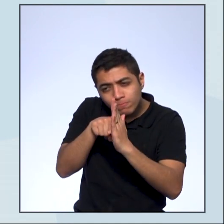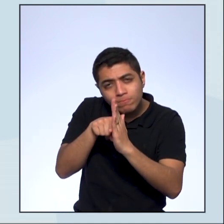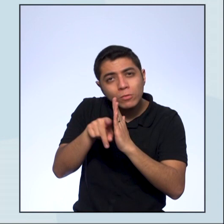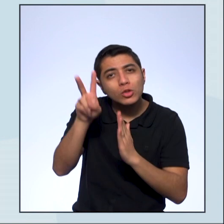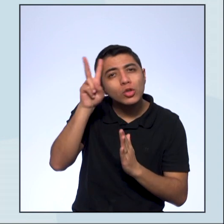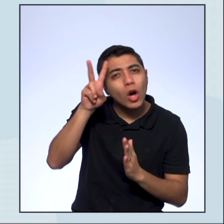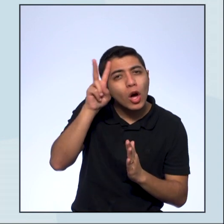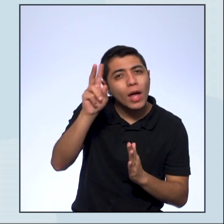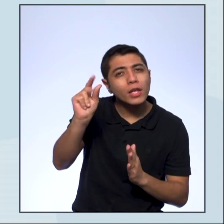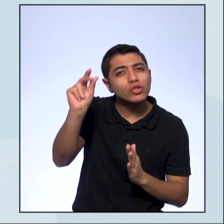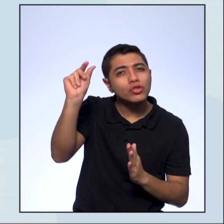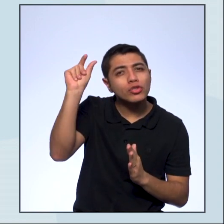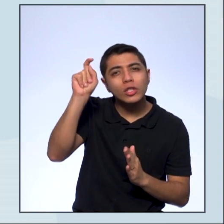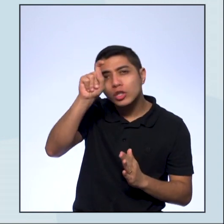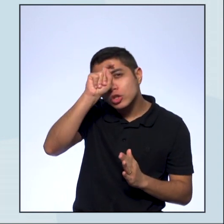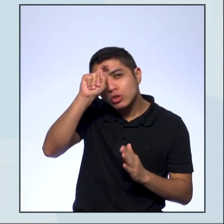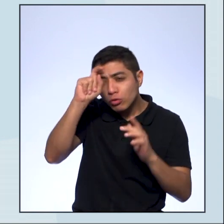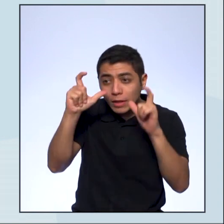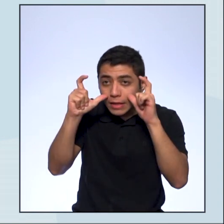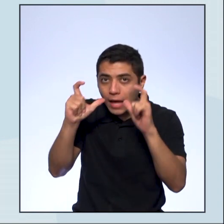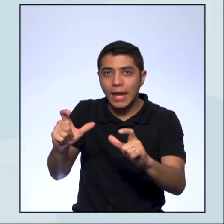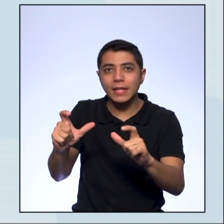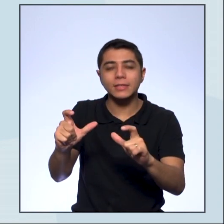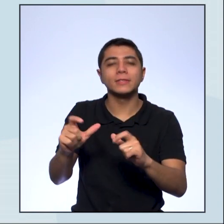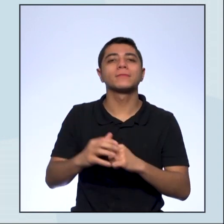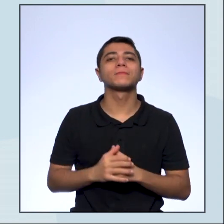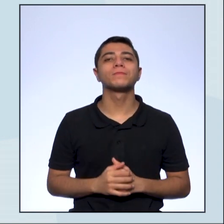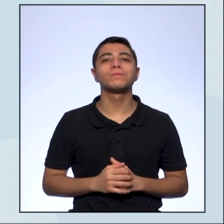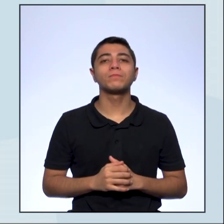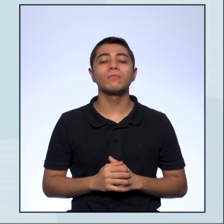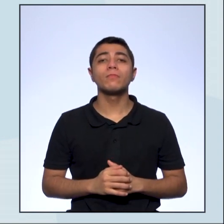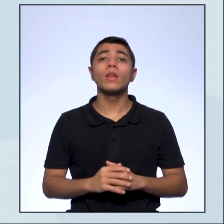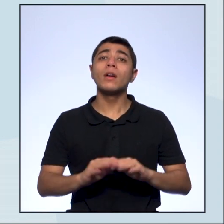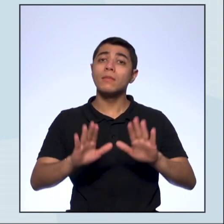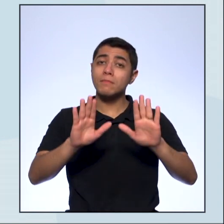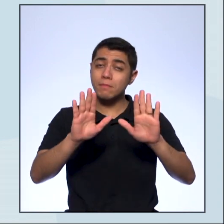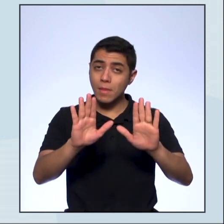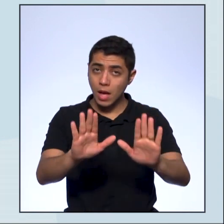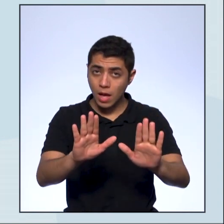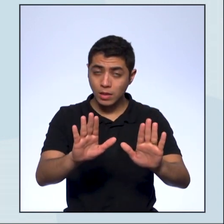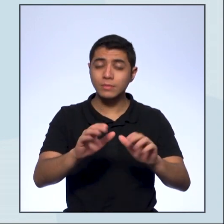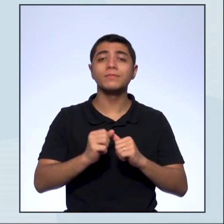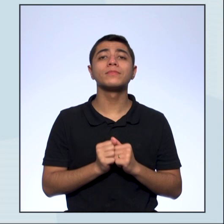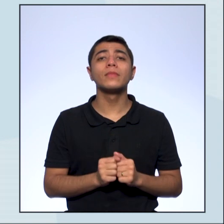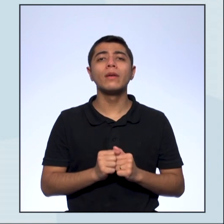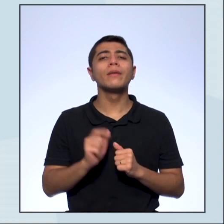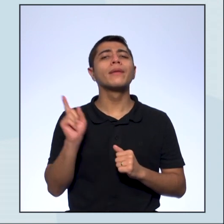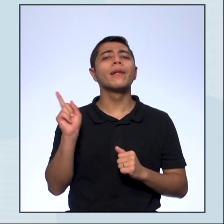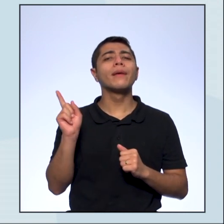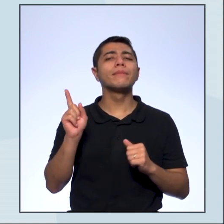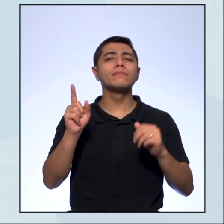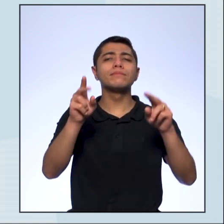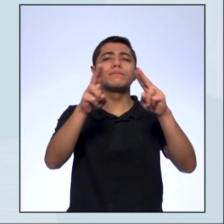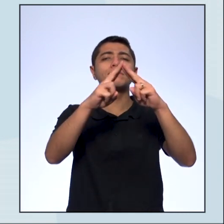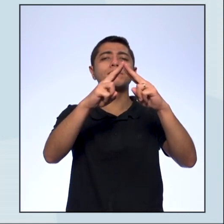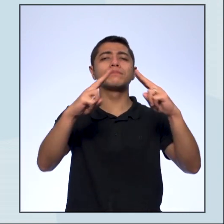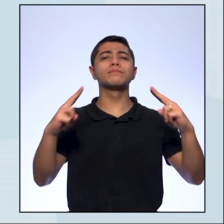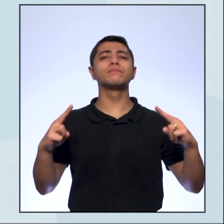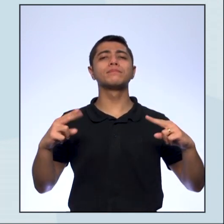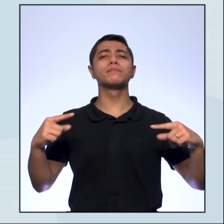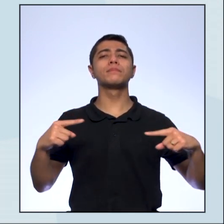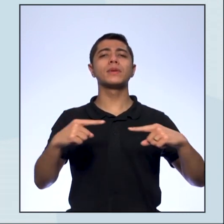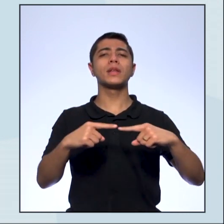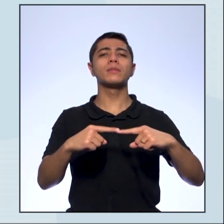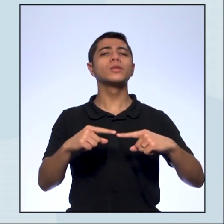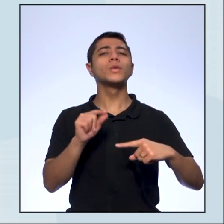pelo Egito, mas historicamente falando, as pirâmides representam, primeiro, um símbolo do regime